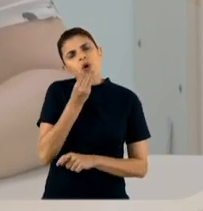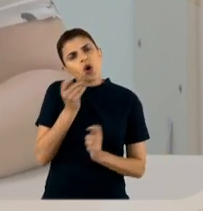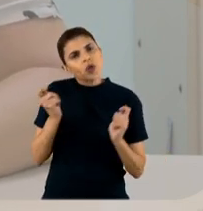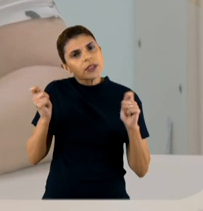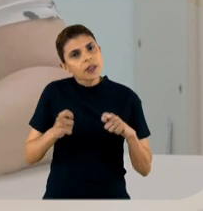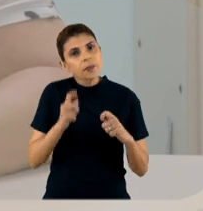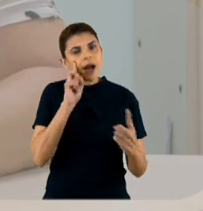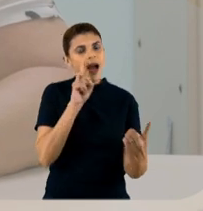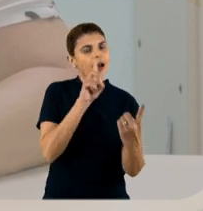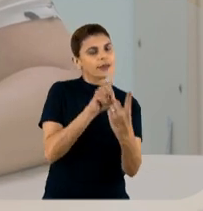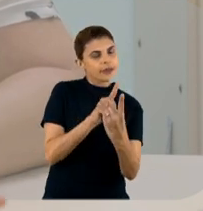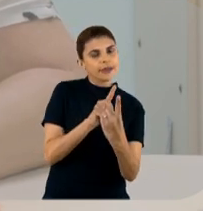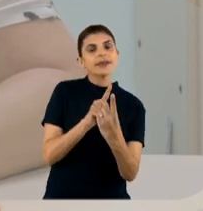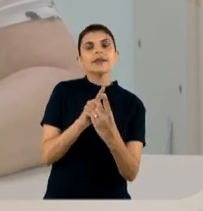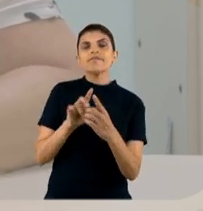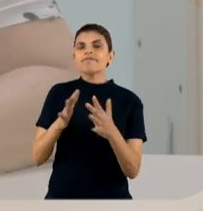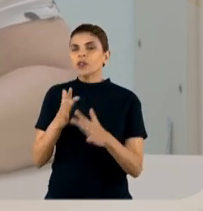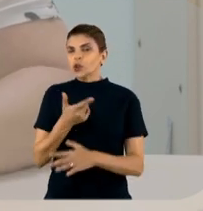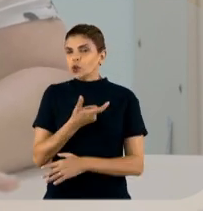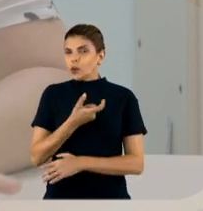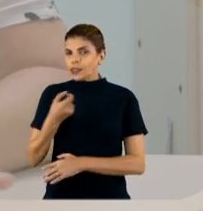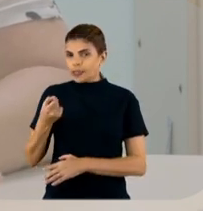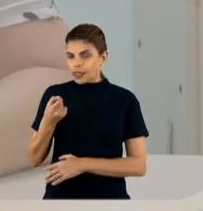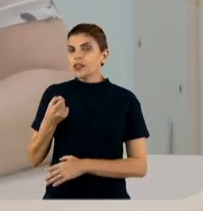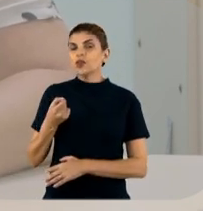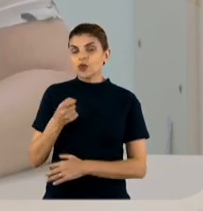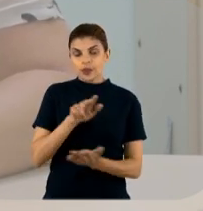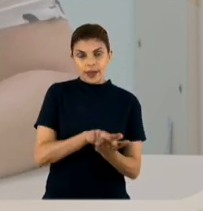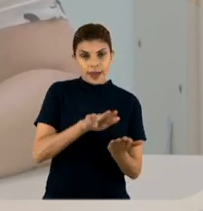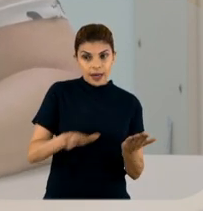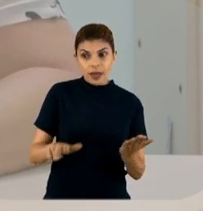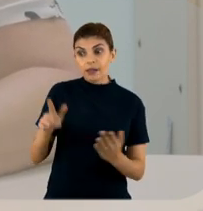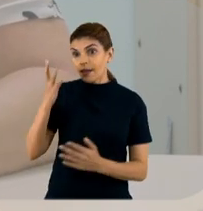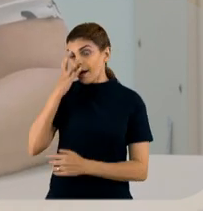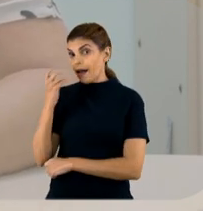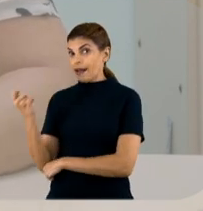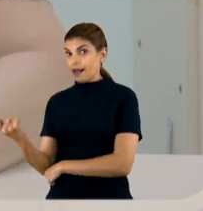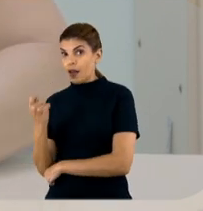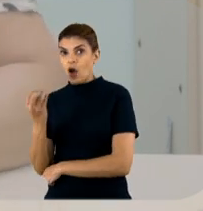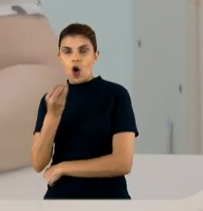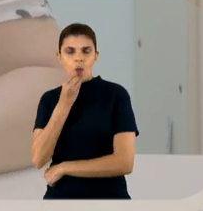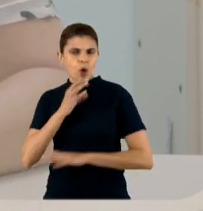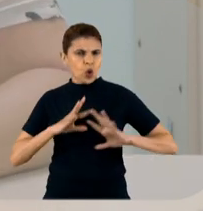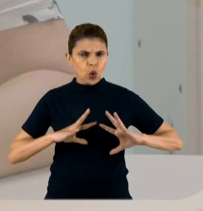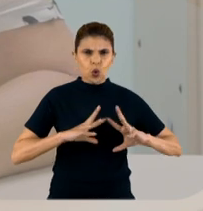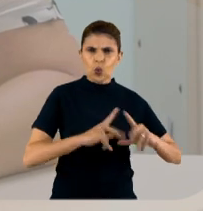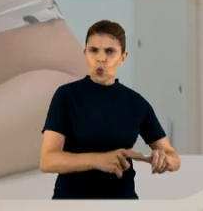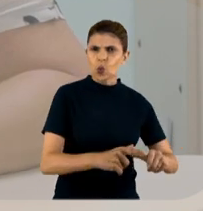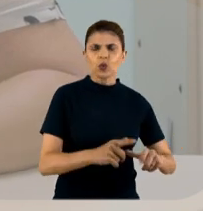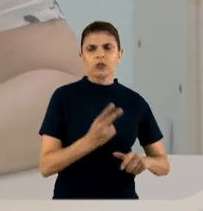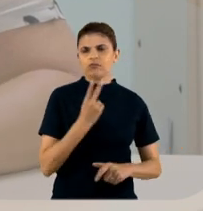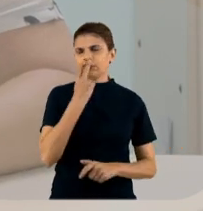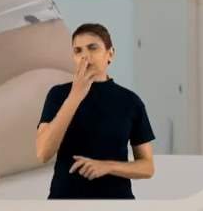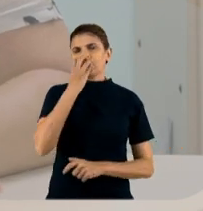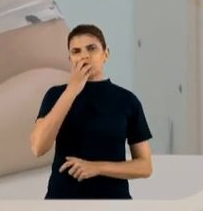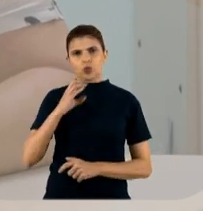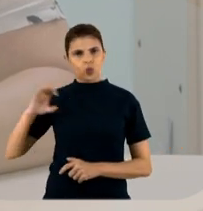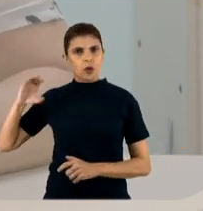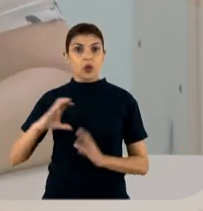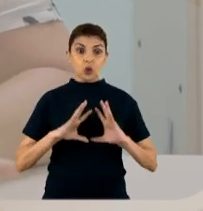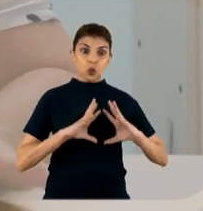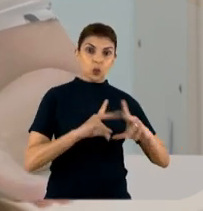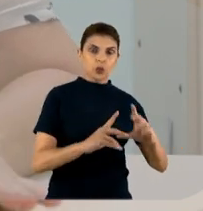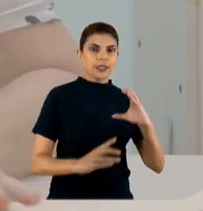possibilidade de atender doentes graves em todos os 200 leitos obviamente não será tudo o paciente intubado não vai